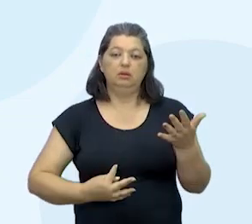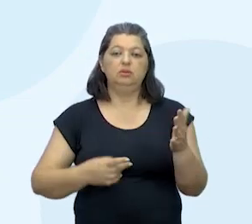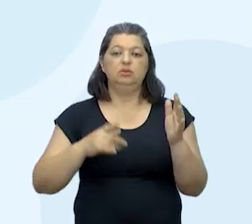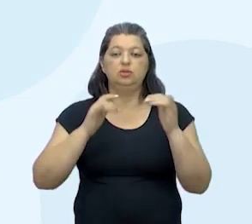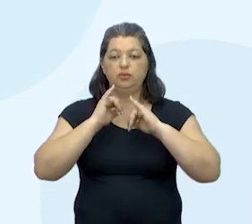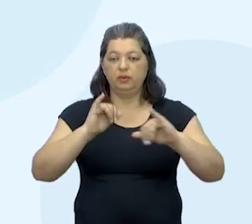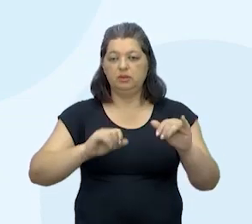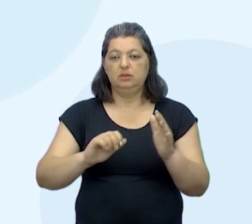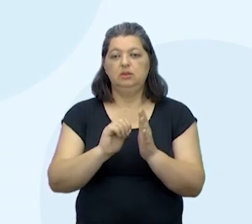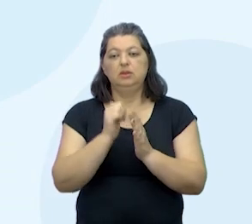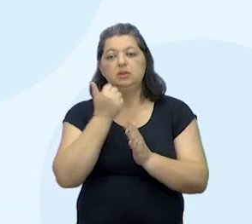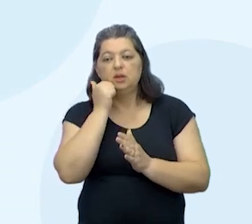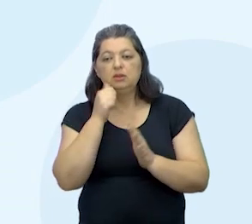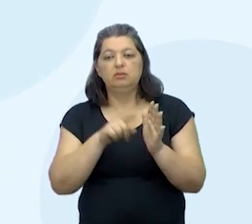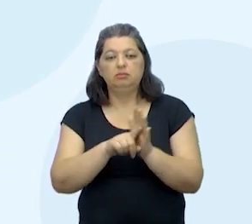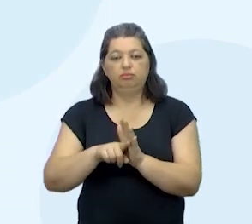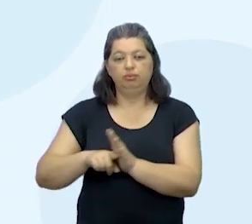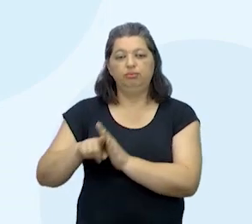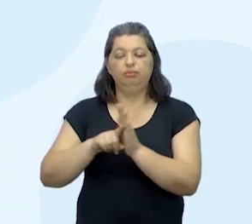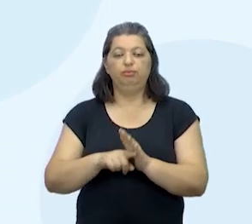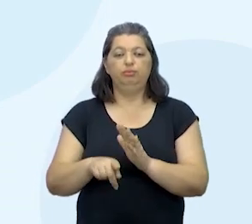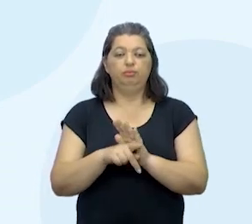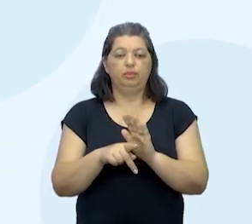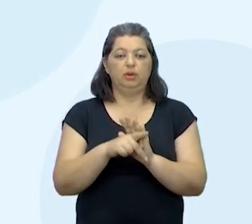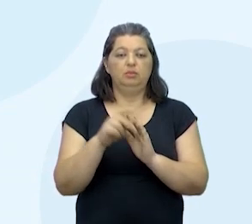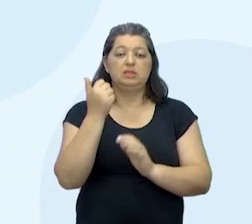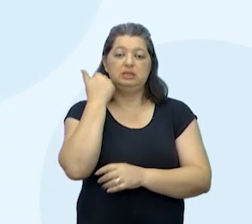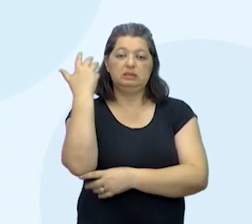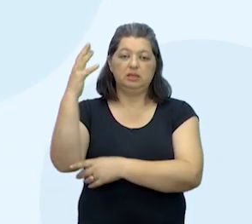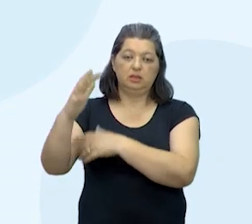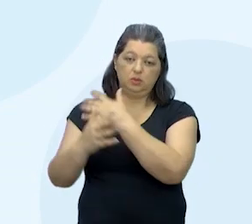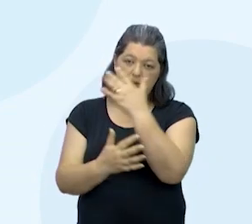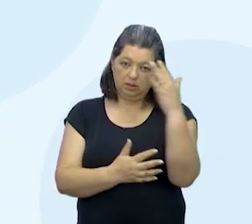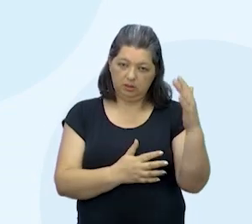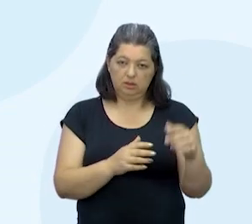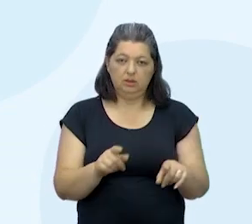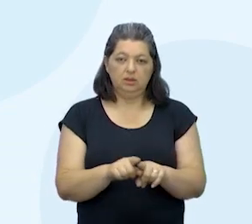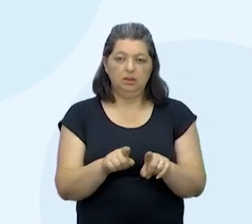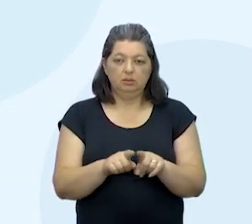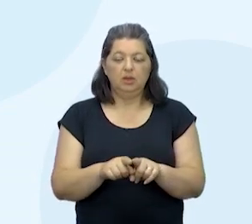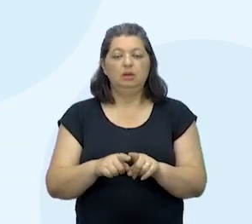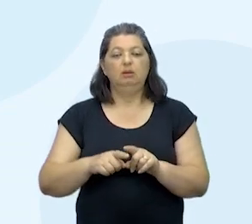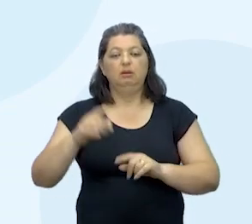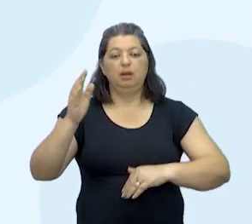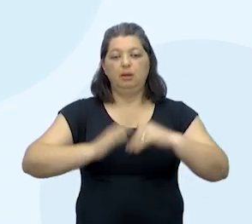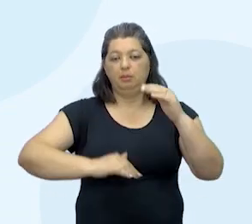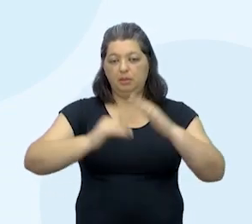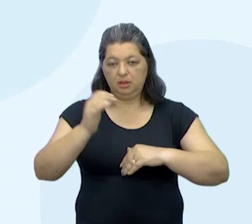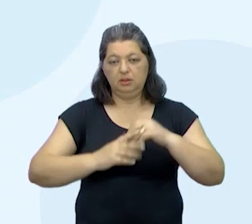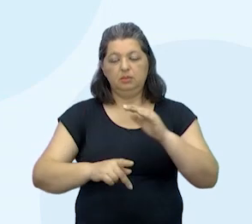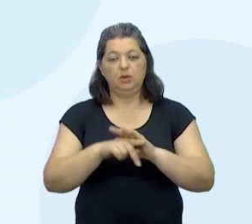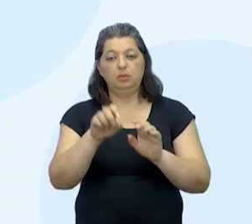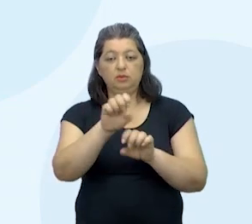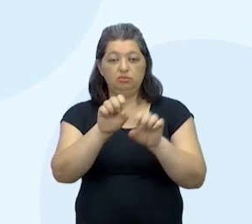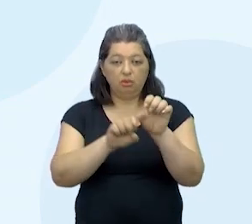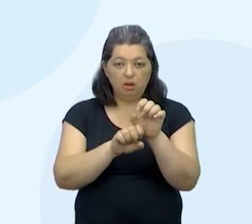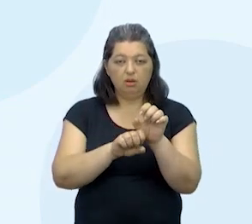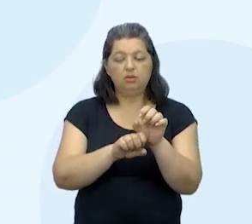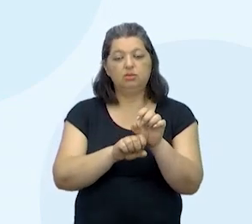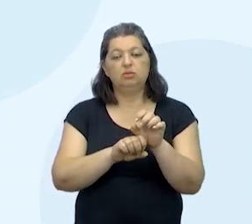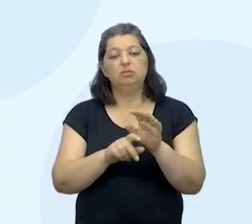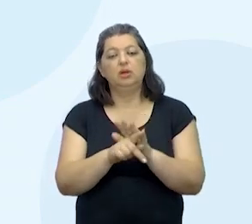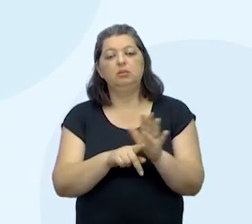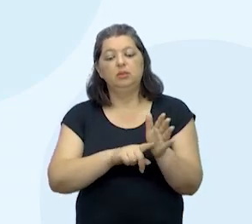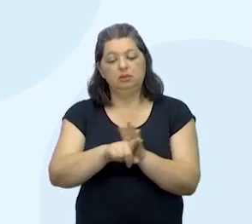número 7, analisar a propriedade dos materiais e as habilidades aí dos eixos estruturantes,